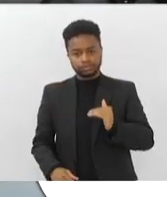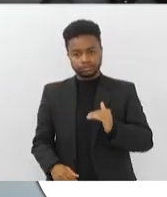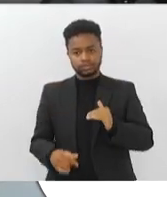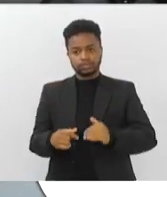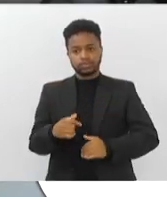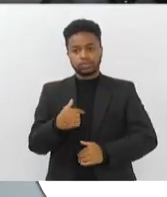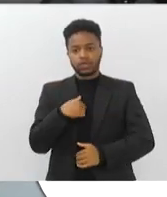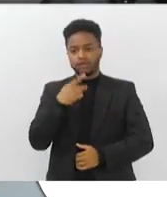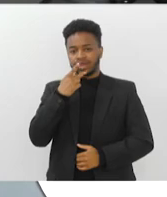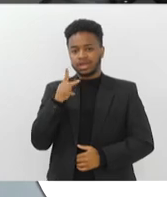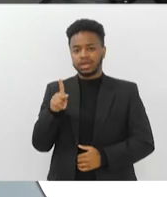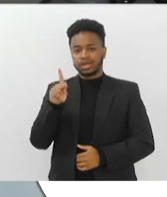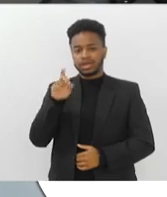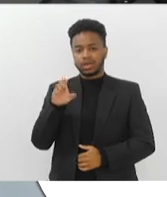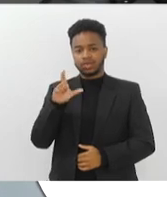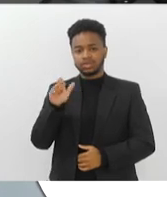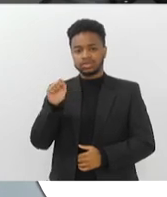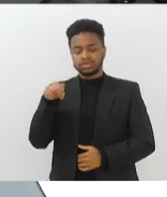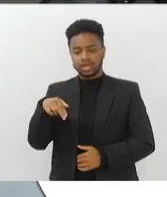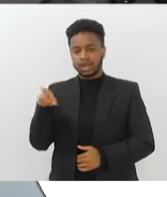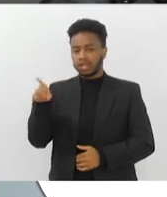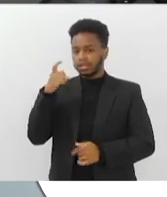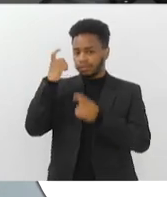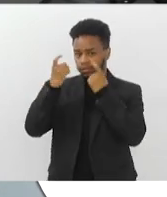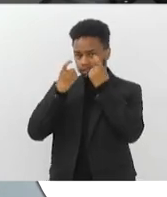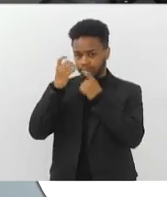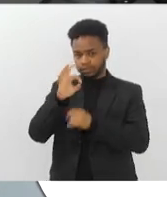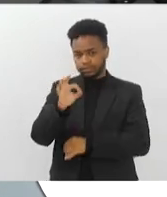Kelsen para ele, fica preocupado.